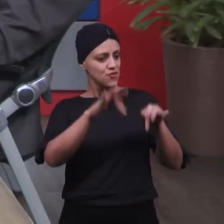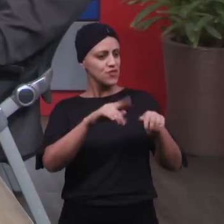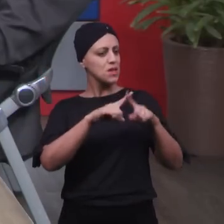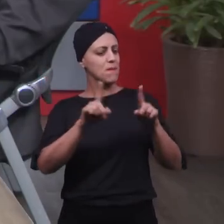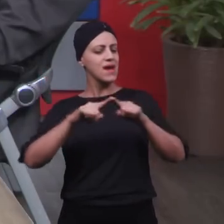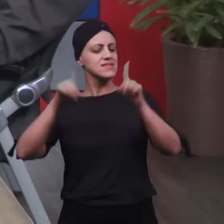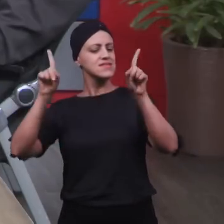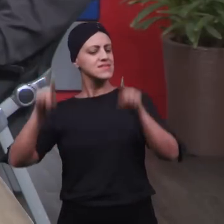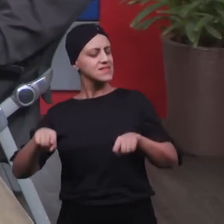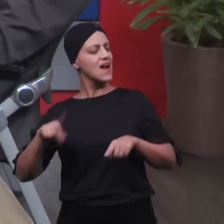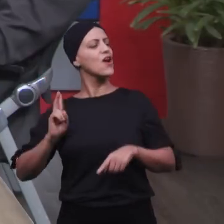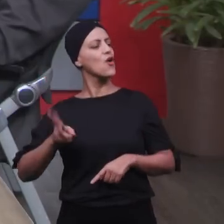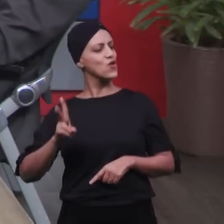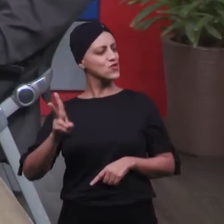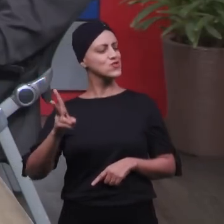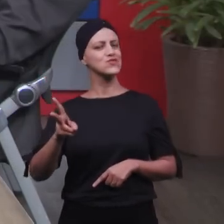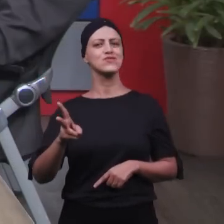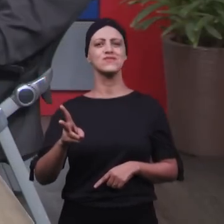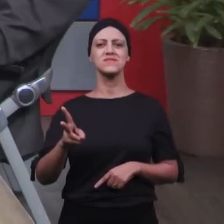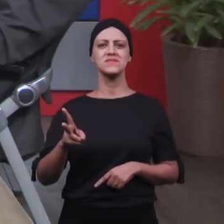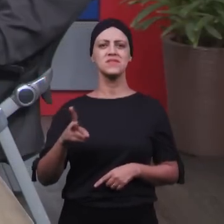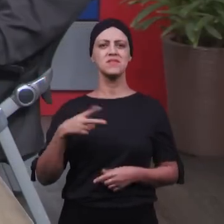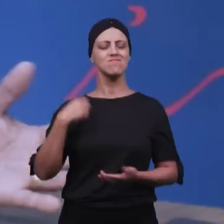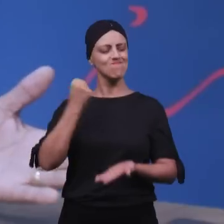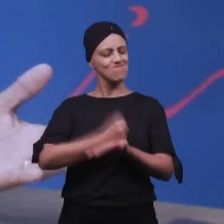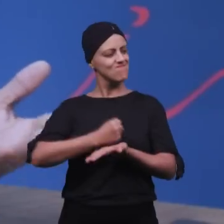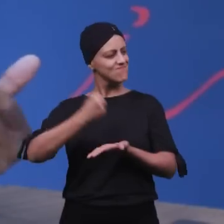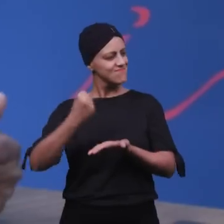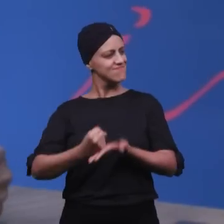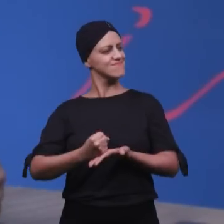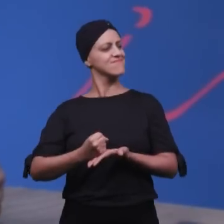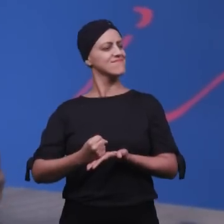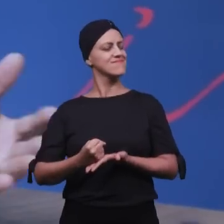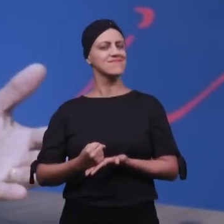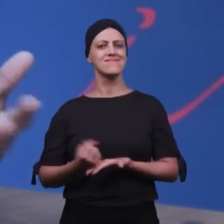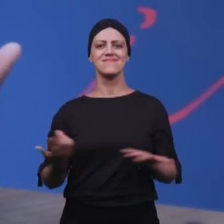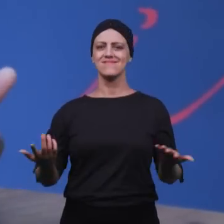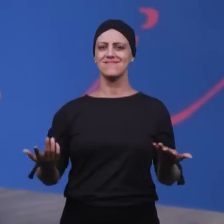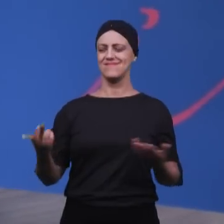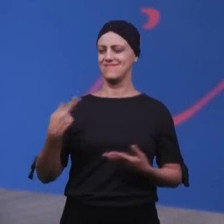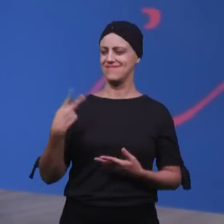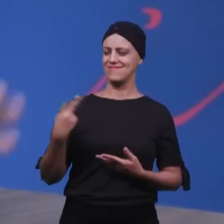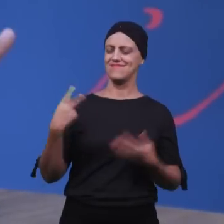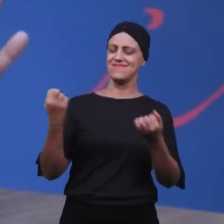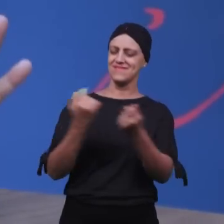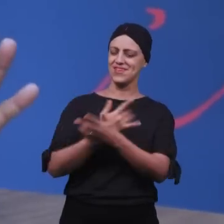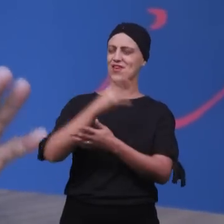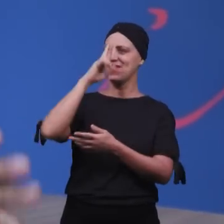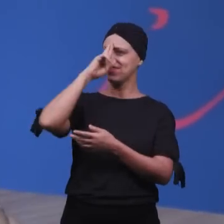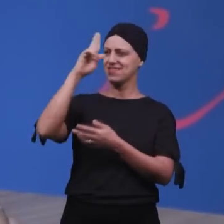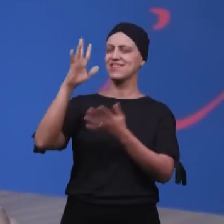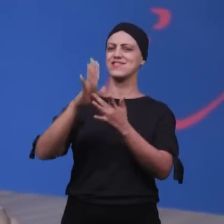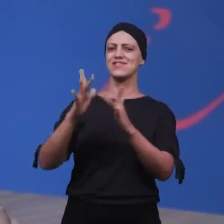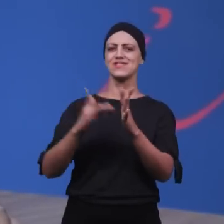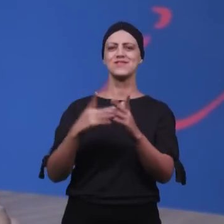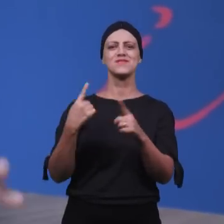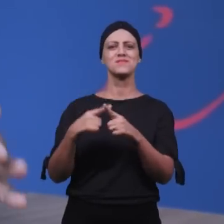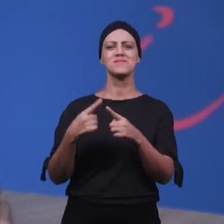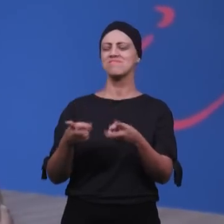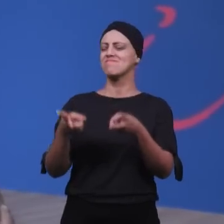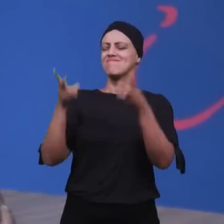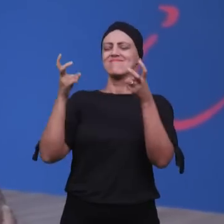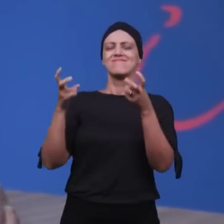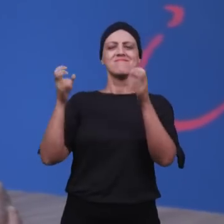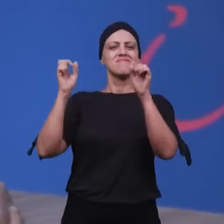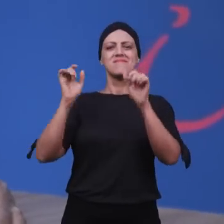com a escola continua. Você vai ser contratado. Glórias ao Senhor. Aí eu glorifiquei o nome do Senhor, porque a gente sabe que esse é o grande retorno da